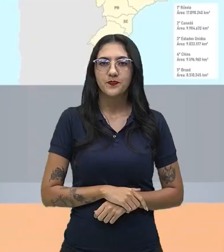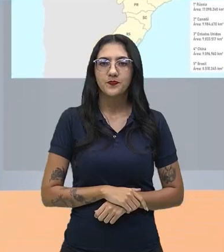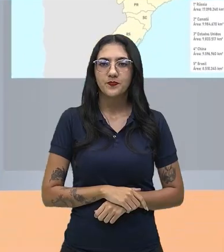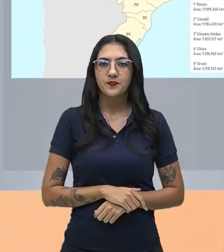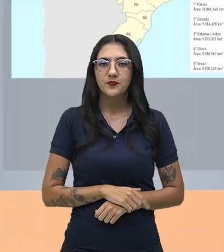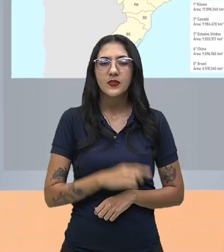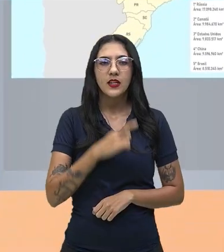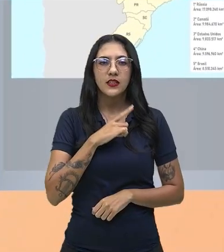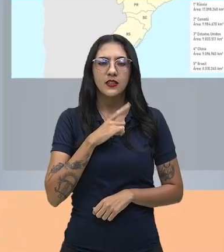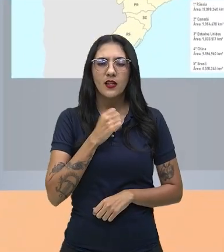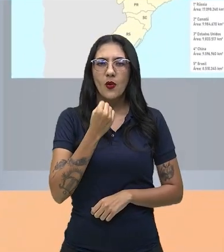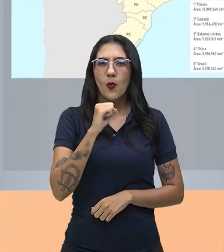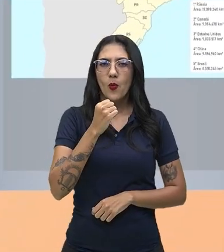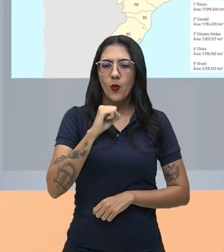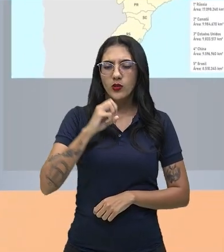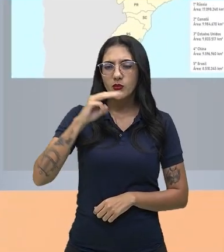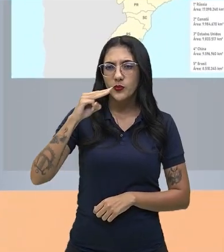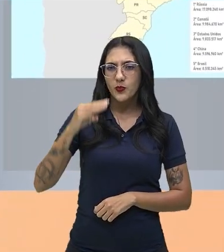de